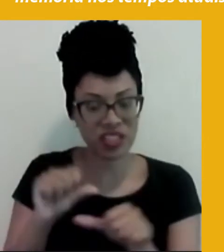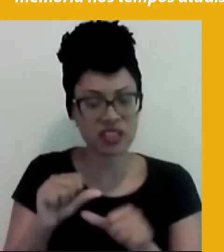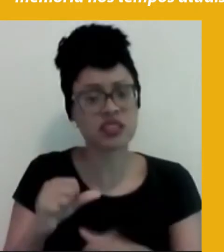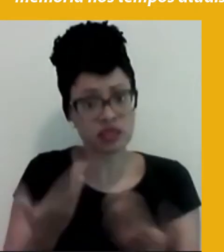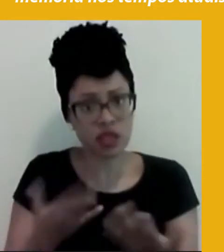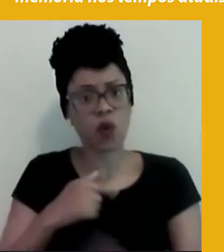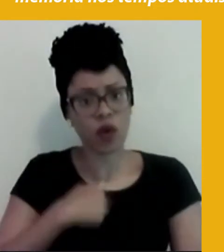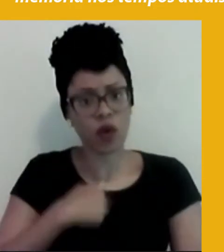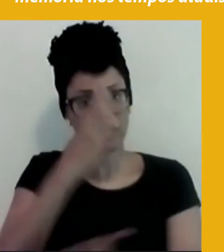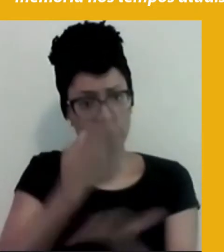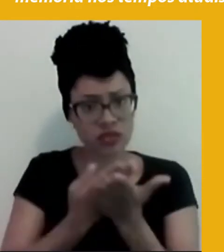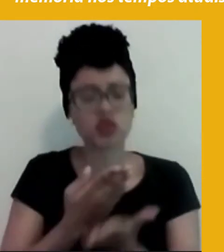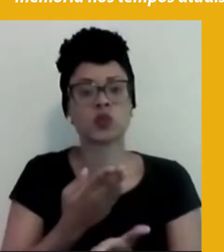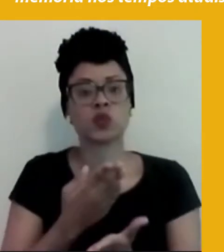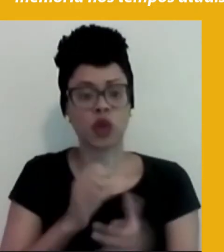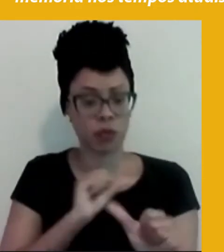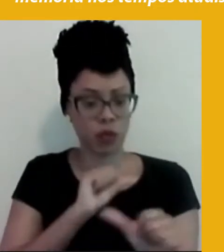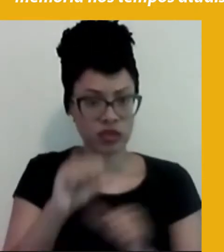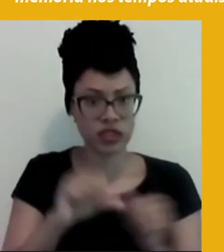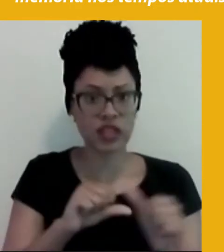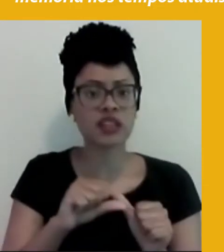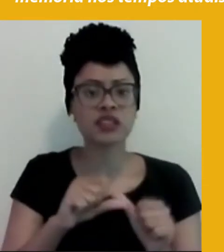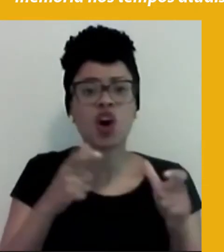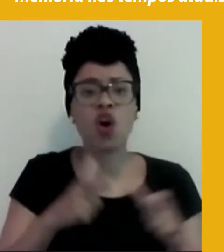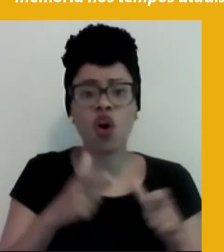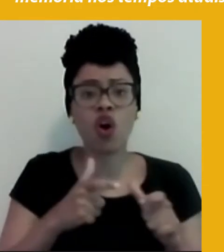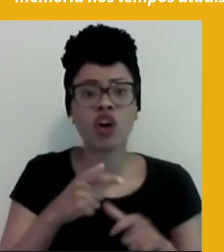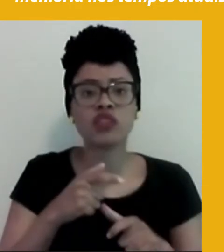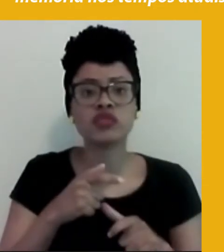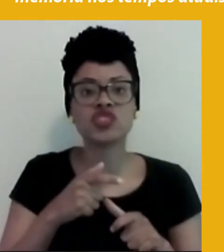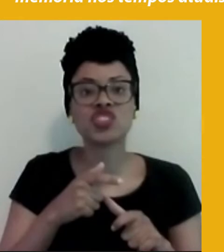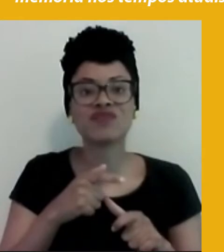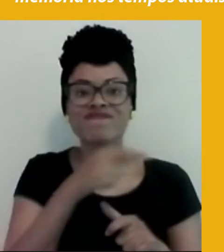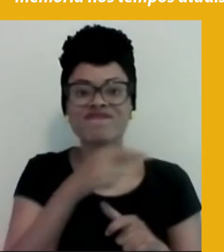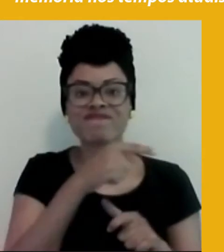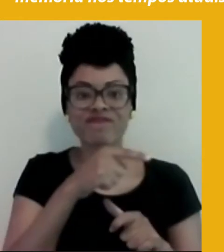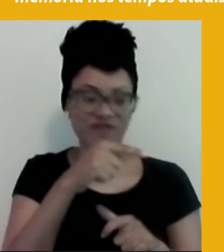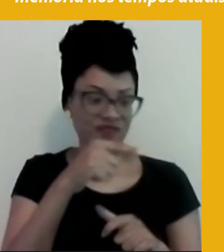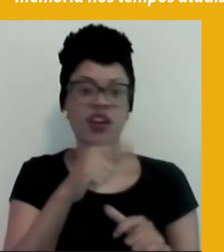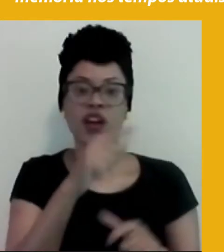pessoas, enfim, que estão completamente marginalizadas, né?